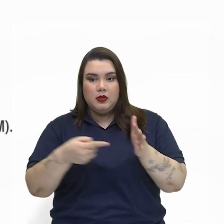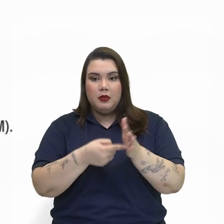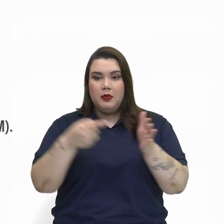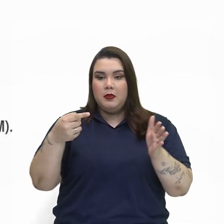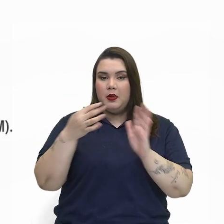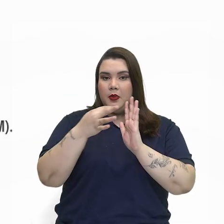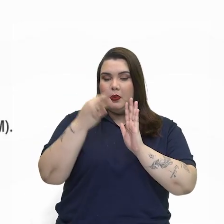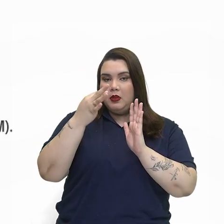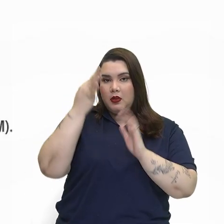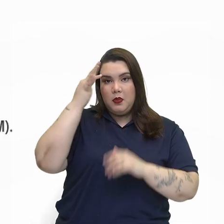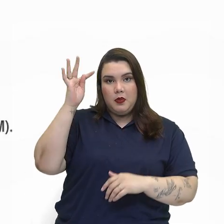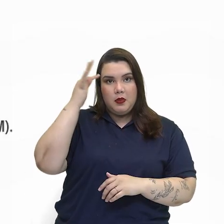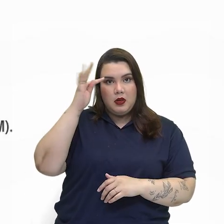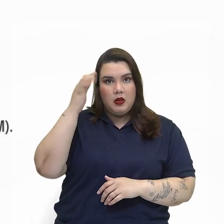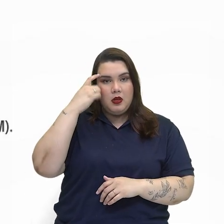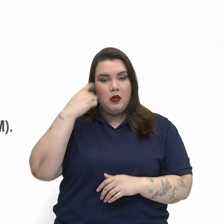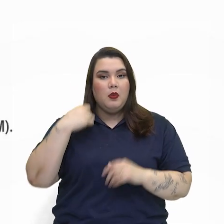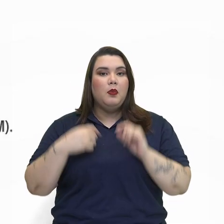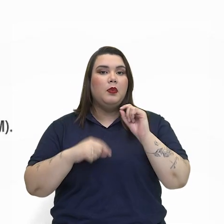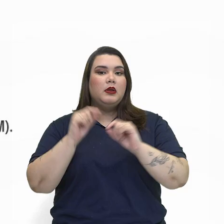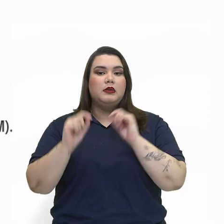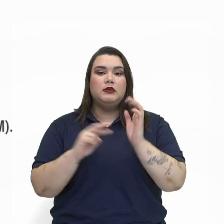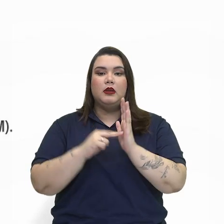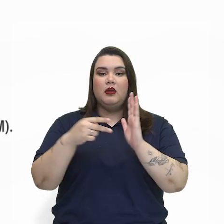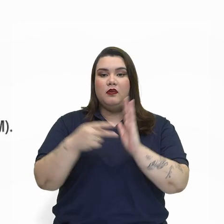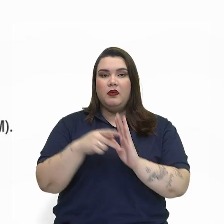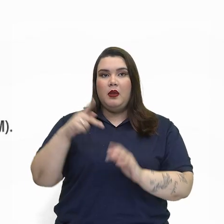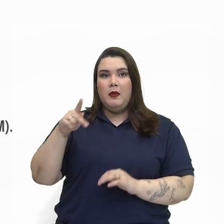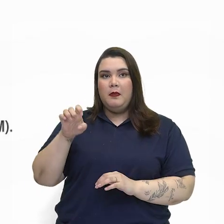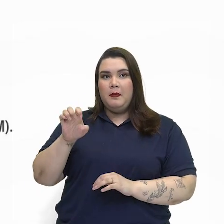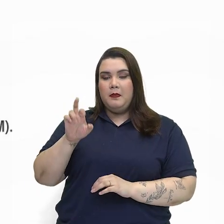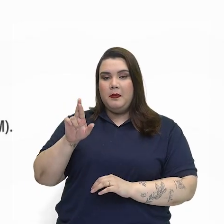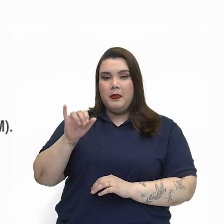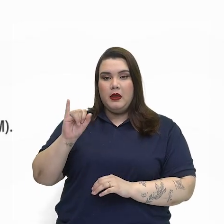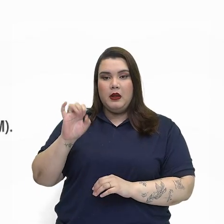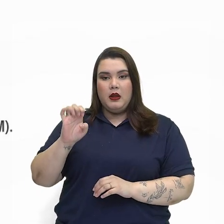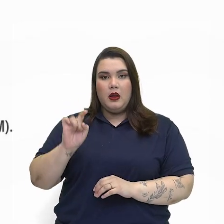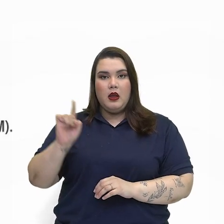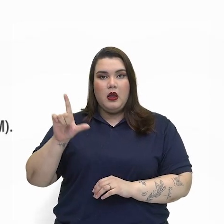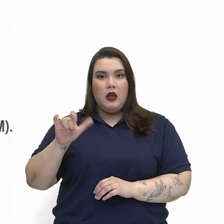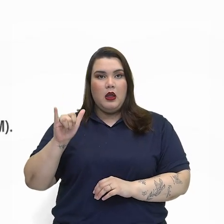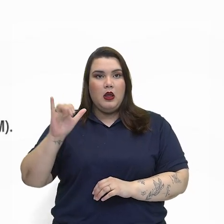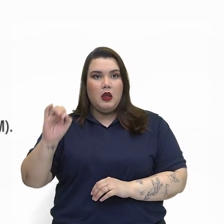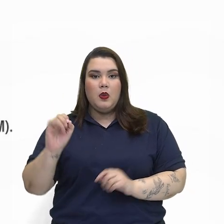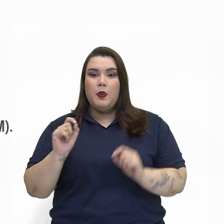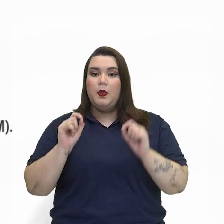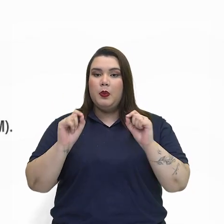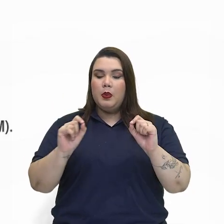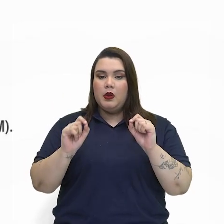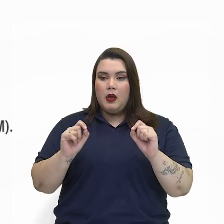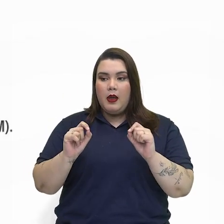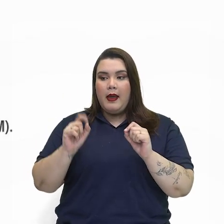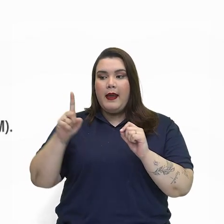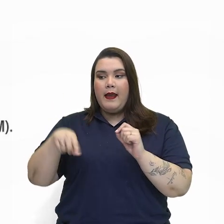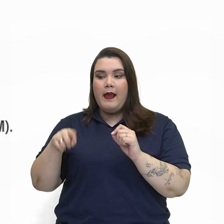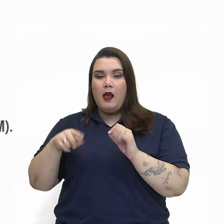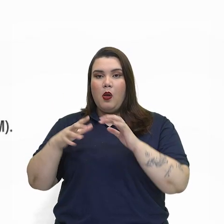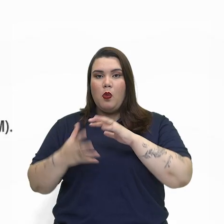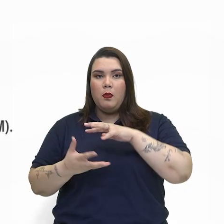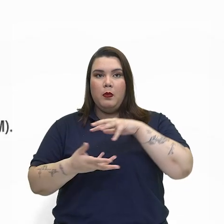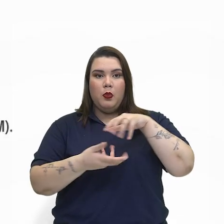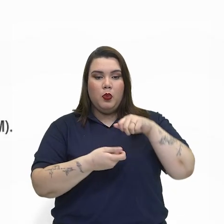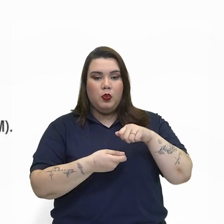lei. O que é periélio? Você lembra aí? O que é periélio? É a posição mais próxima